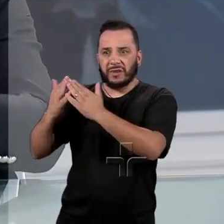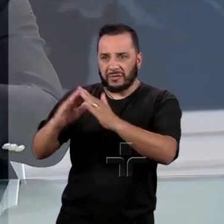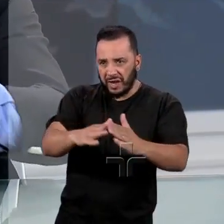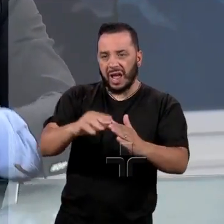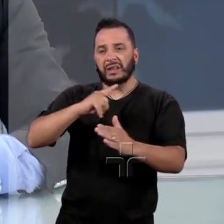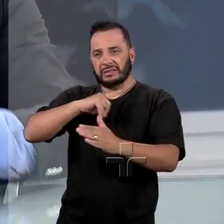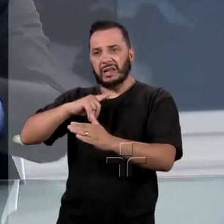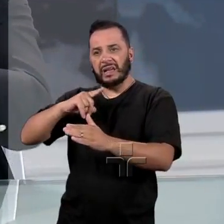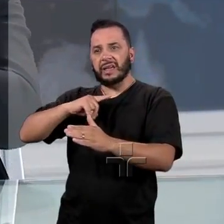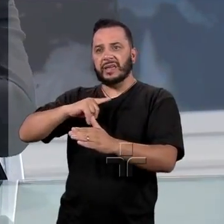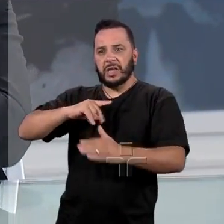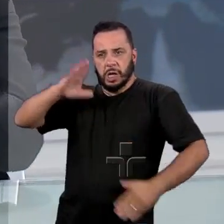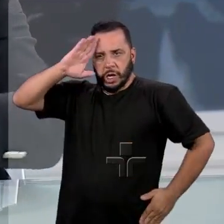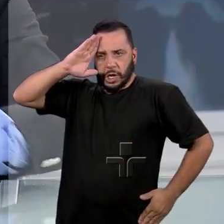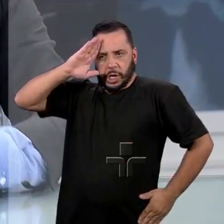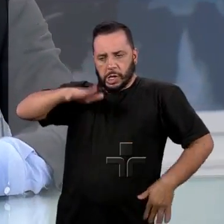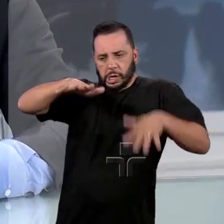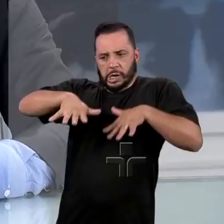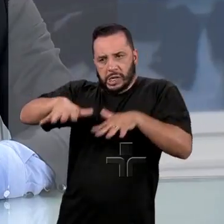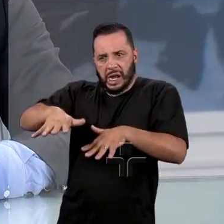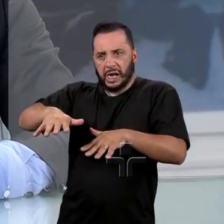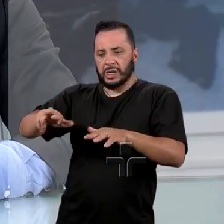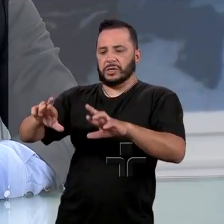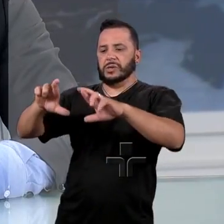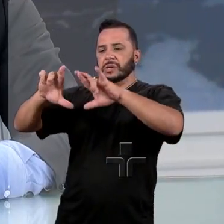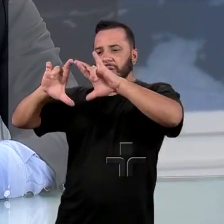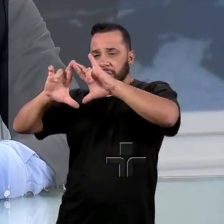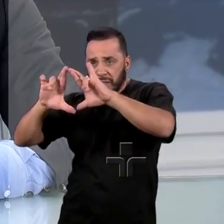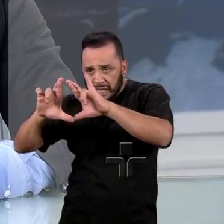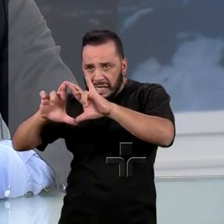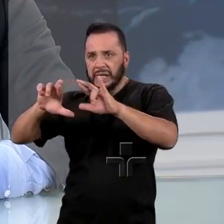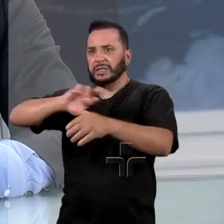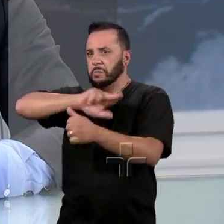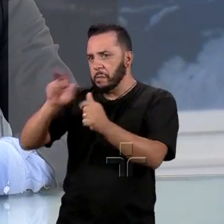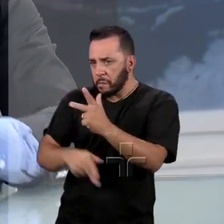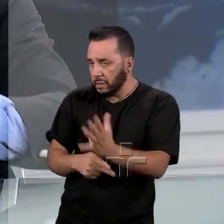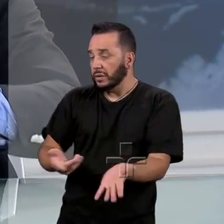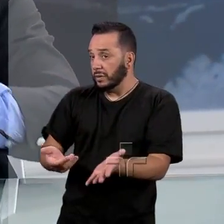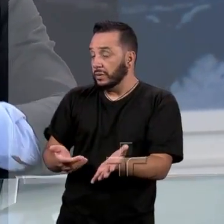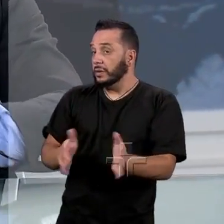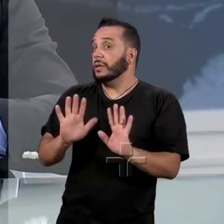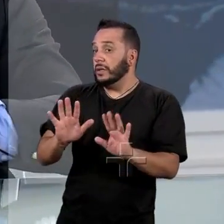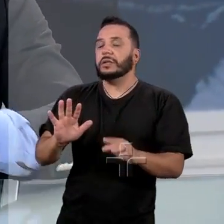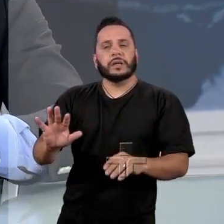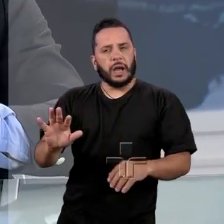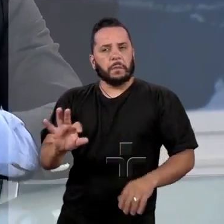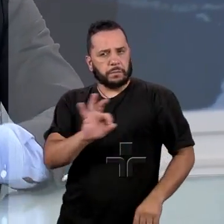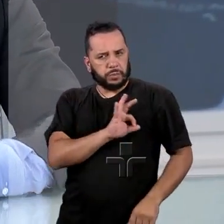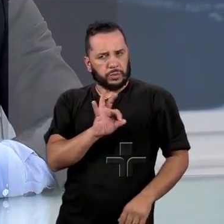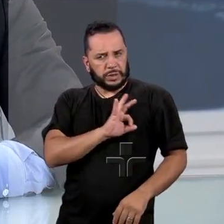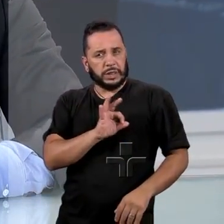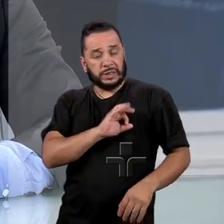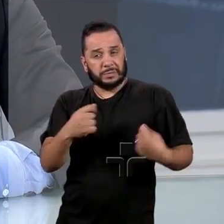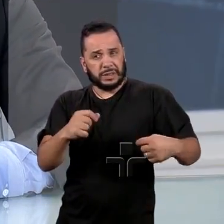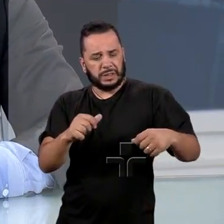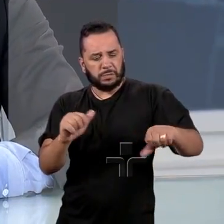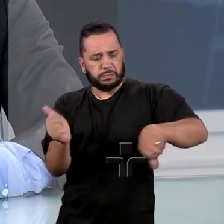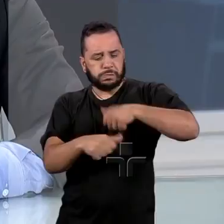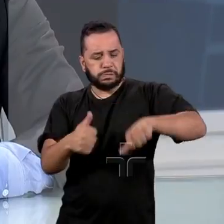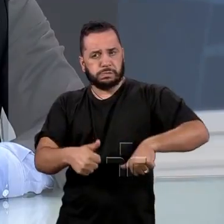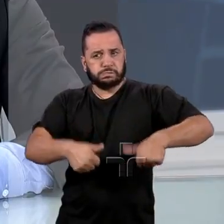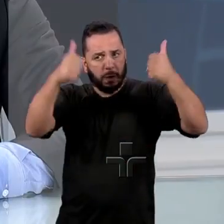pelas polícias, pelas milícias, e nós estamos dizendo que as polícias precisam de uma reformulação ampla, geral e de